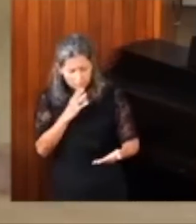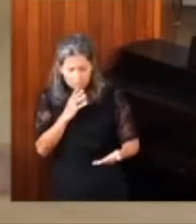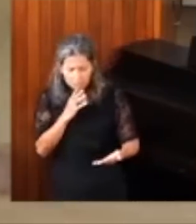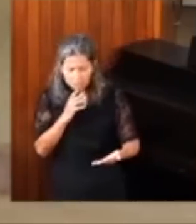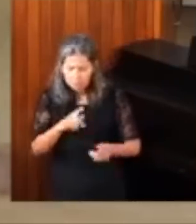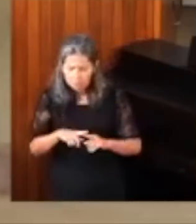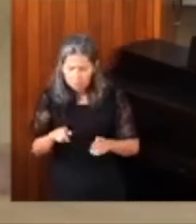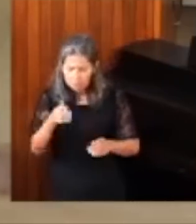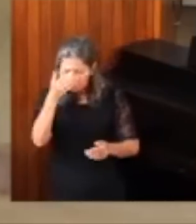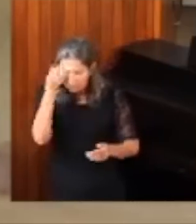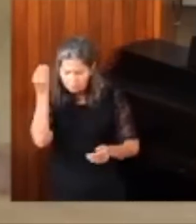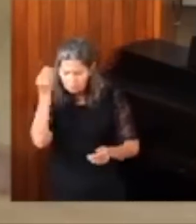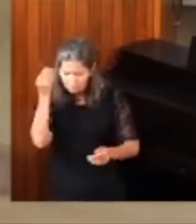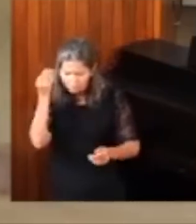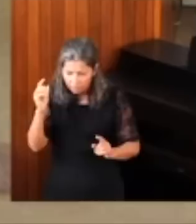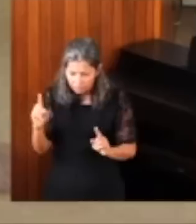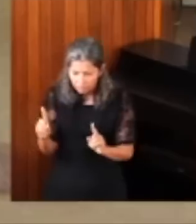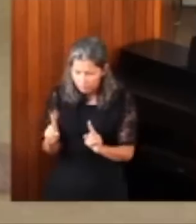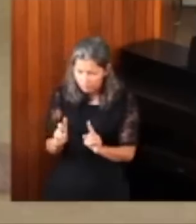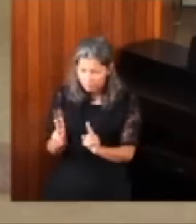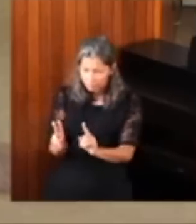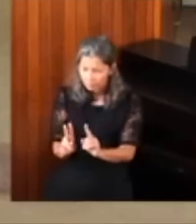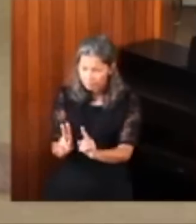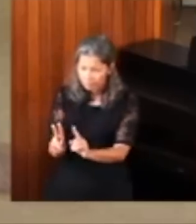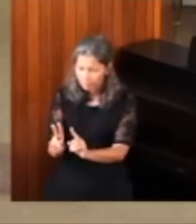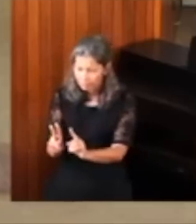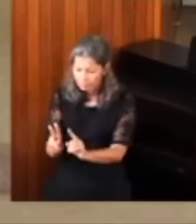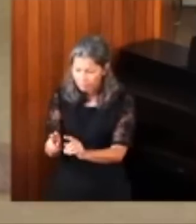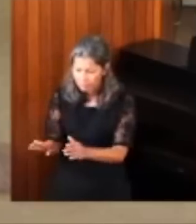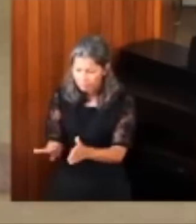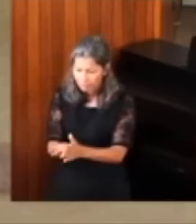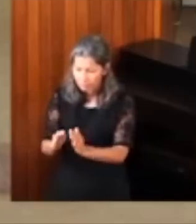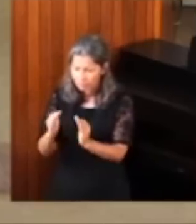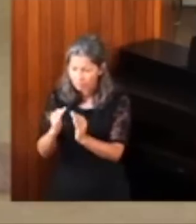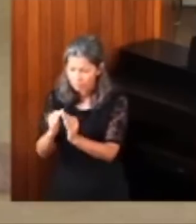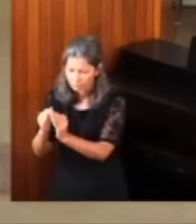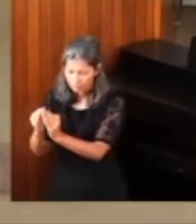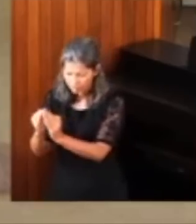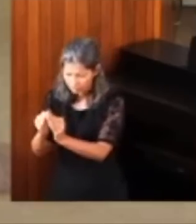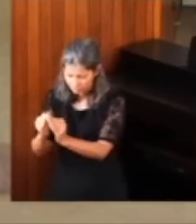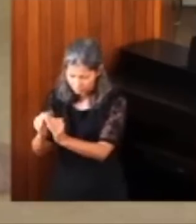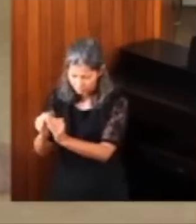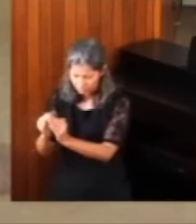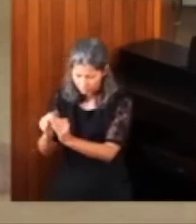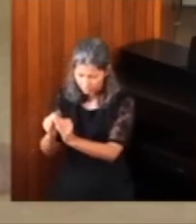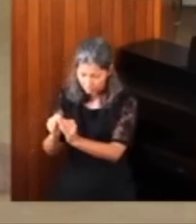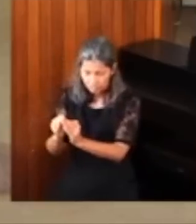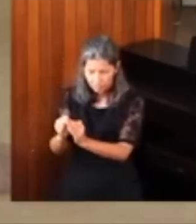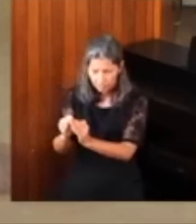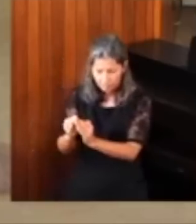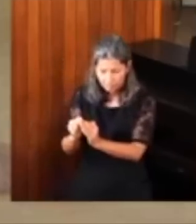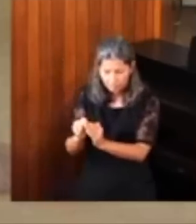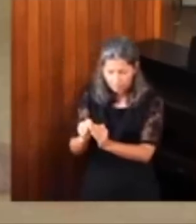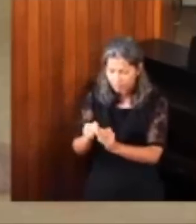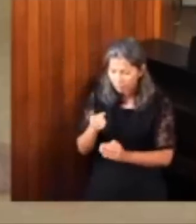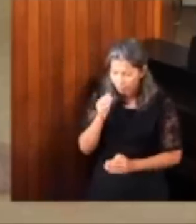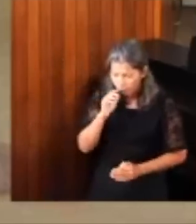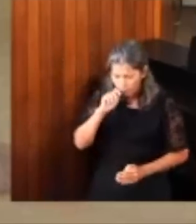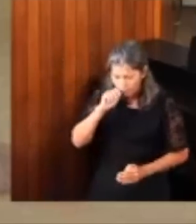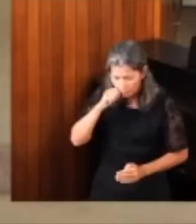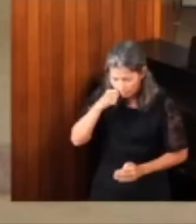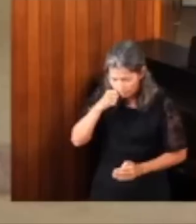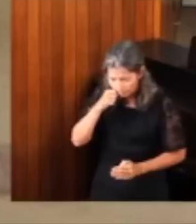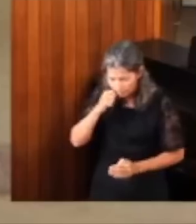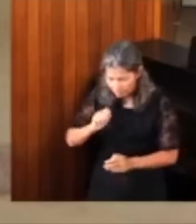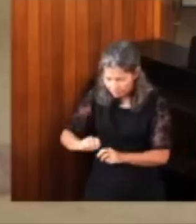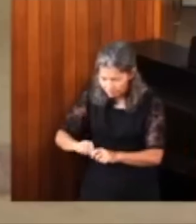Jesus se revela, desaparece, e eles falam, não ardia em nós o coração, quando pelo caminho nos explicava as Escrituras? A